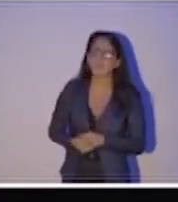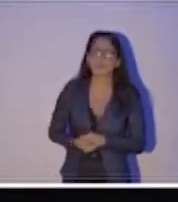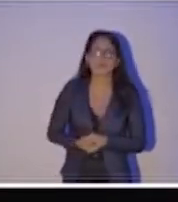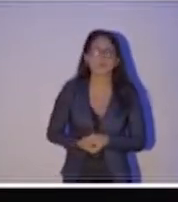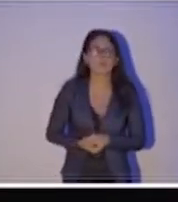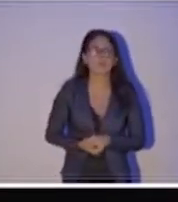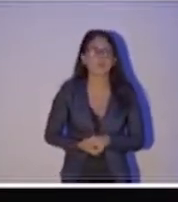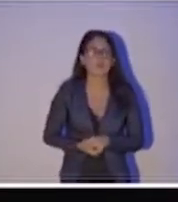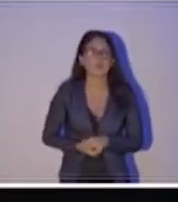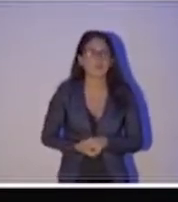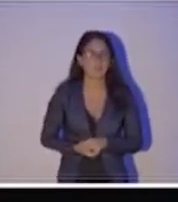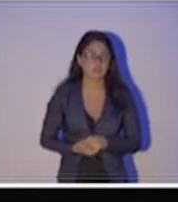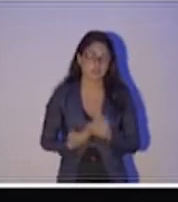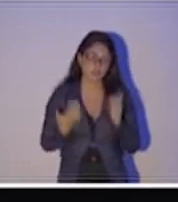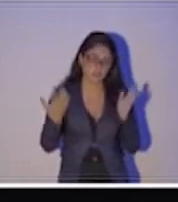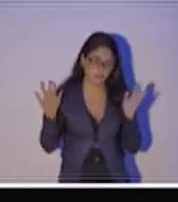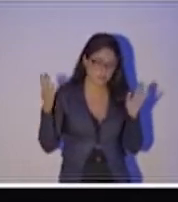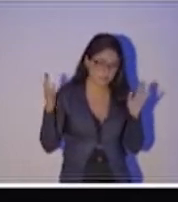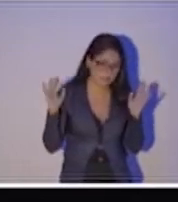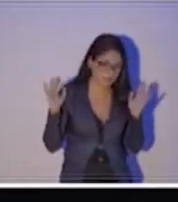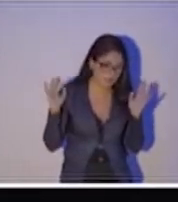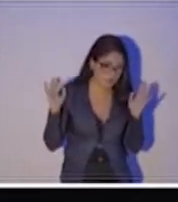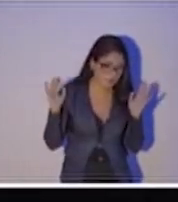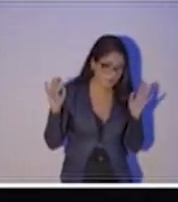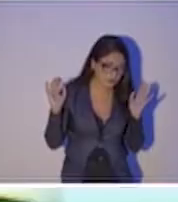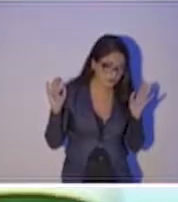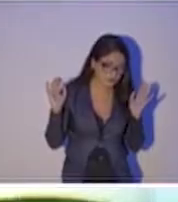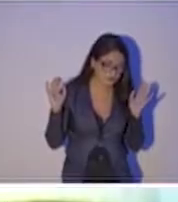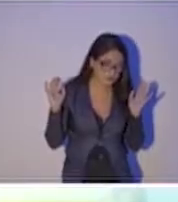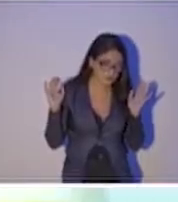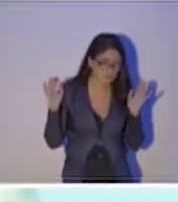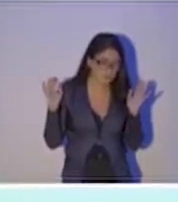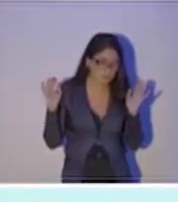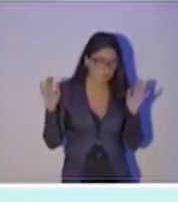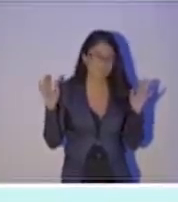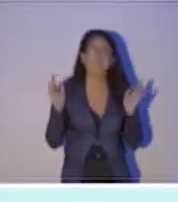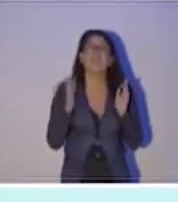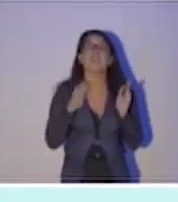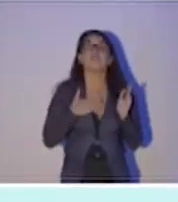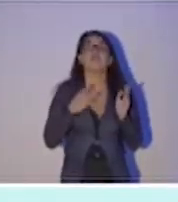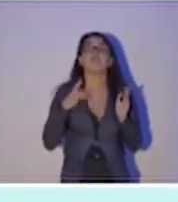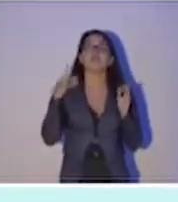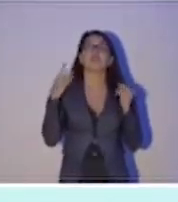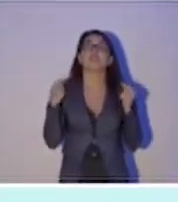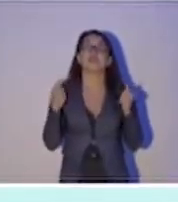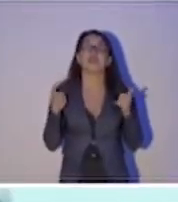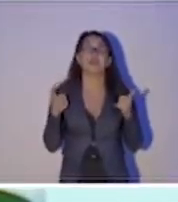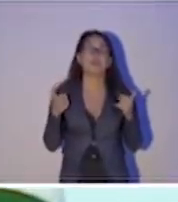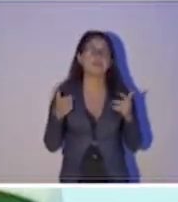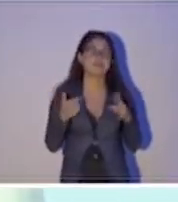Vai ser eu, né? Pelo olhar que me olharam aqui... Ai, meu Deus do céu.